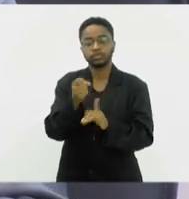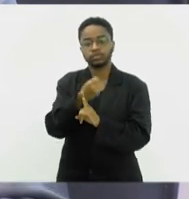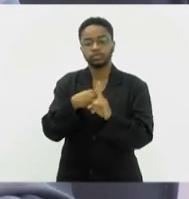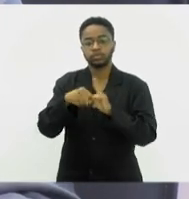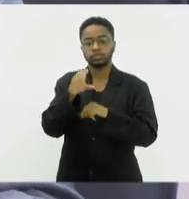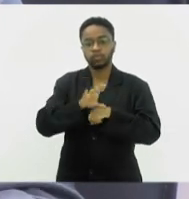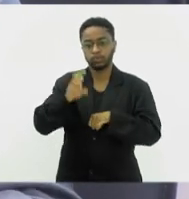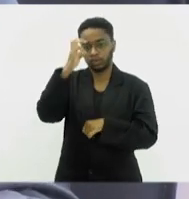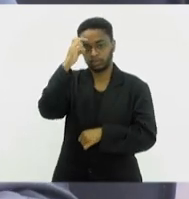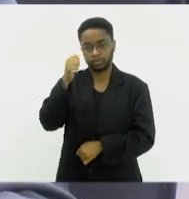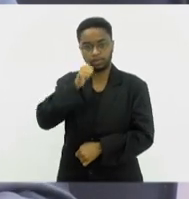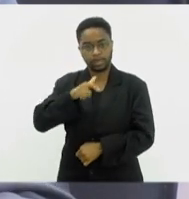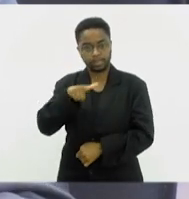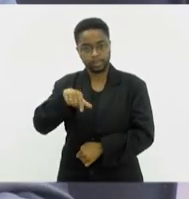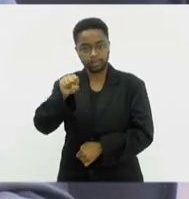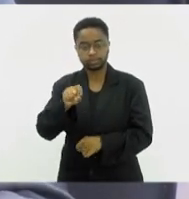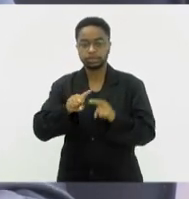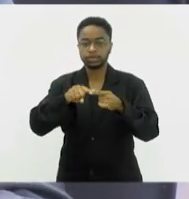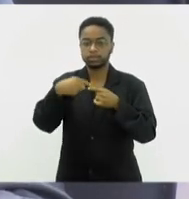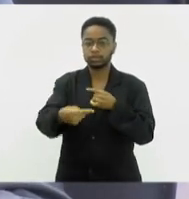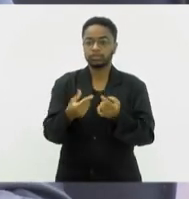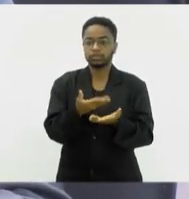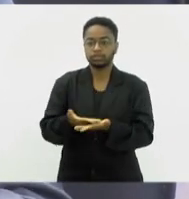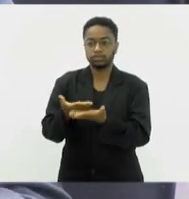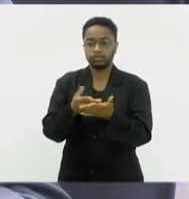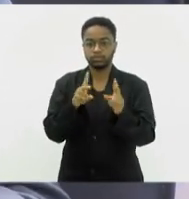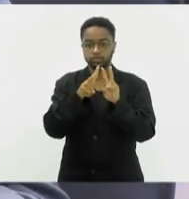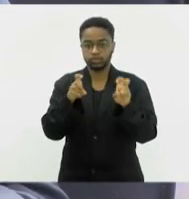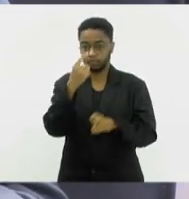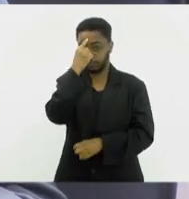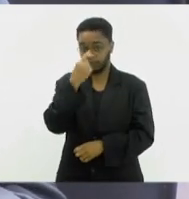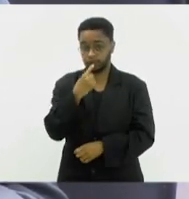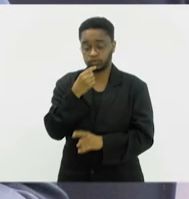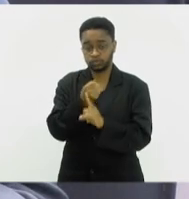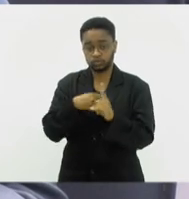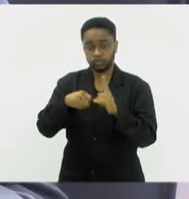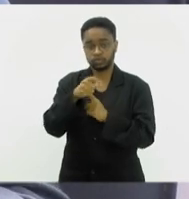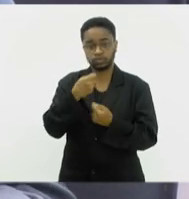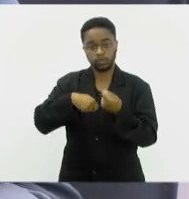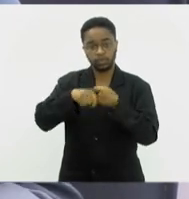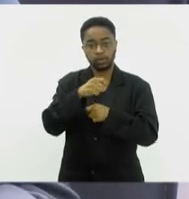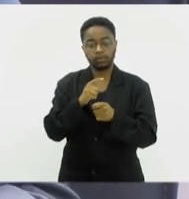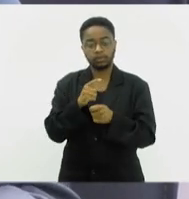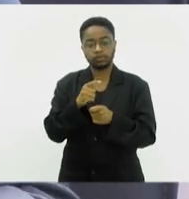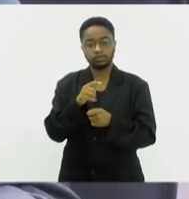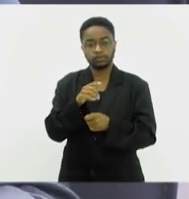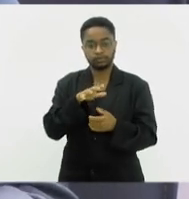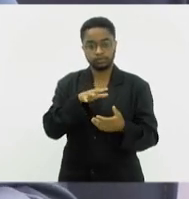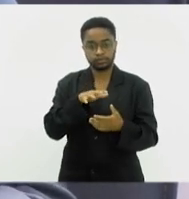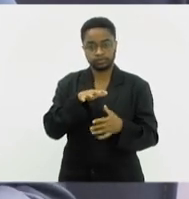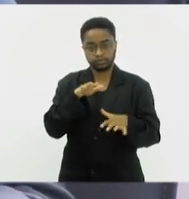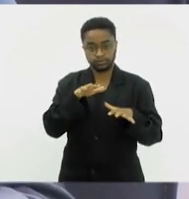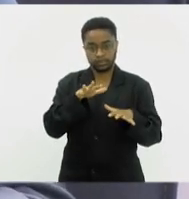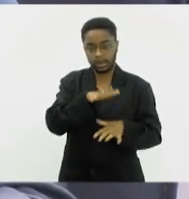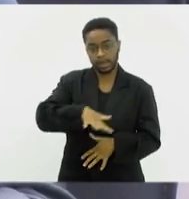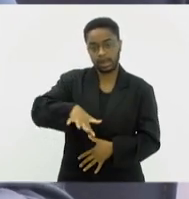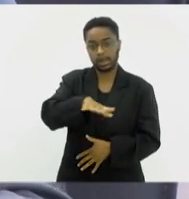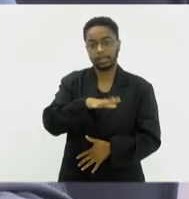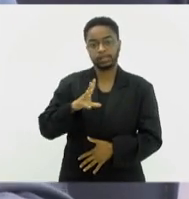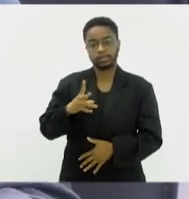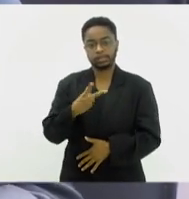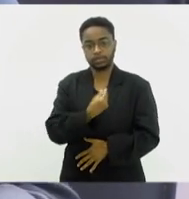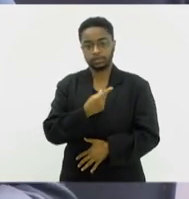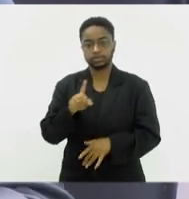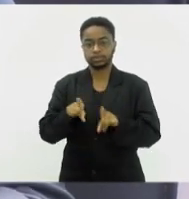lésbicas. Pois fala de um estudo multicêntrico sobre perfis socioeconômicos, geográficos e de vulnerabilidade de travestis e